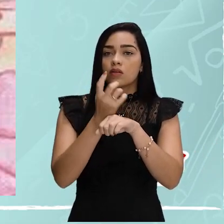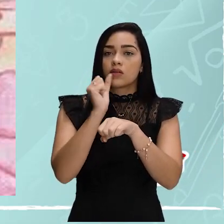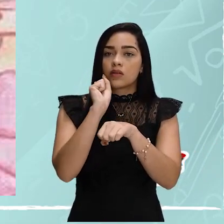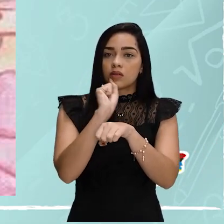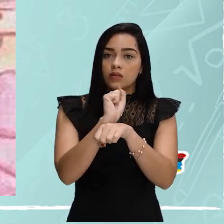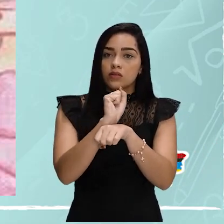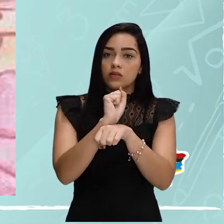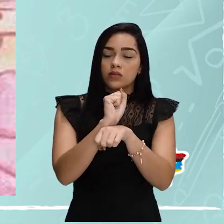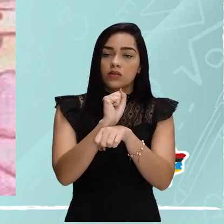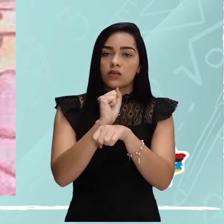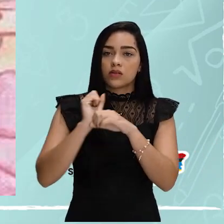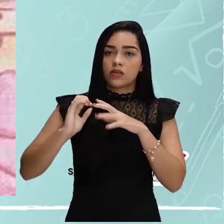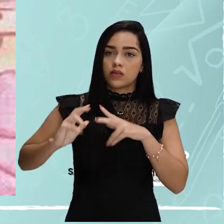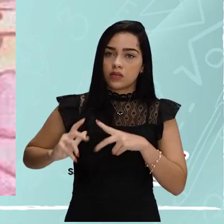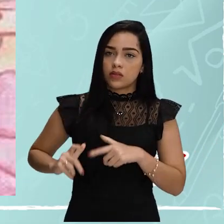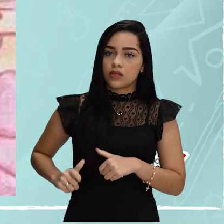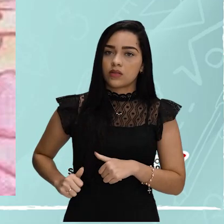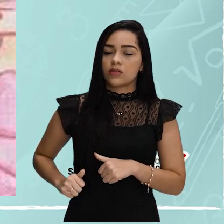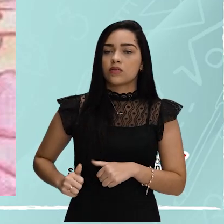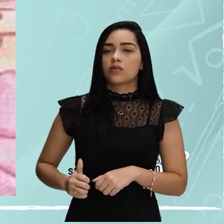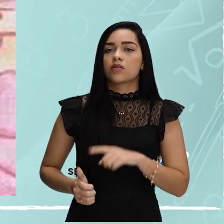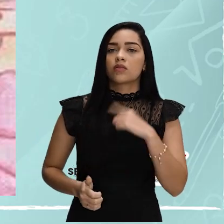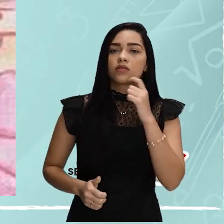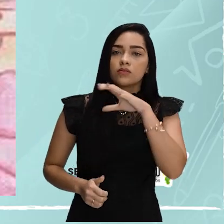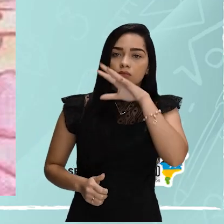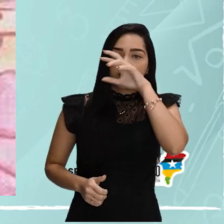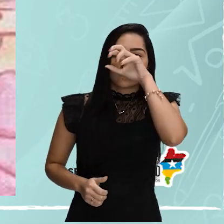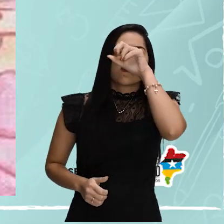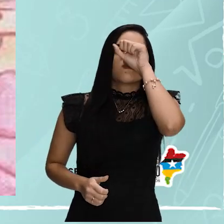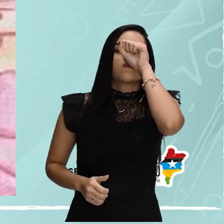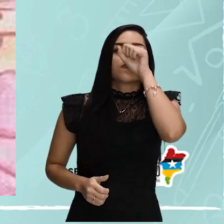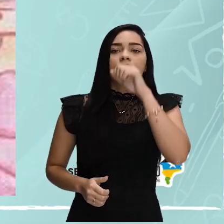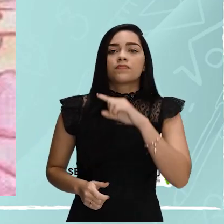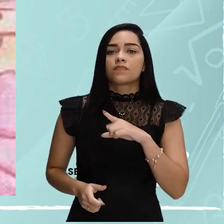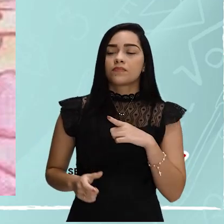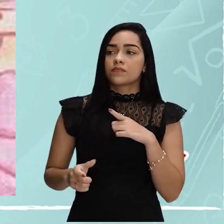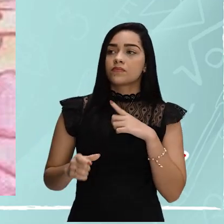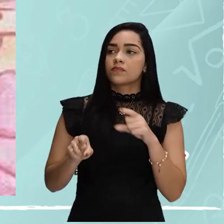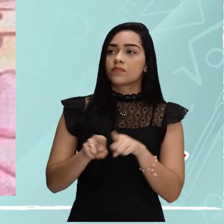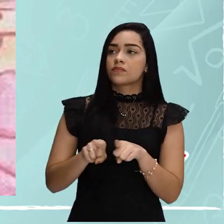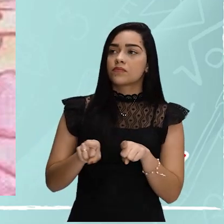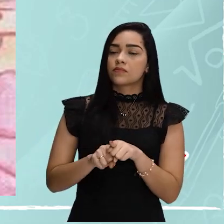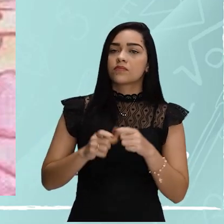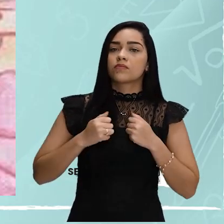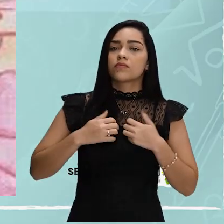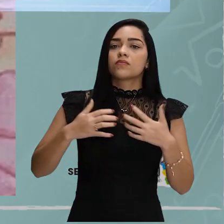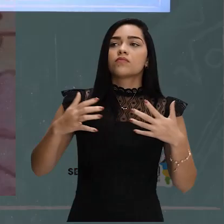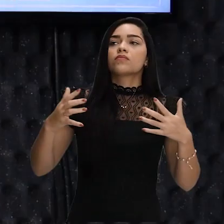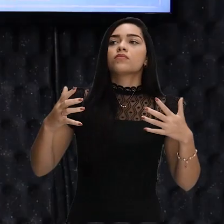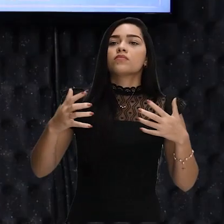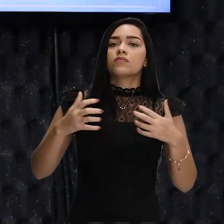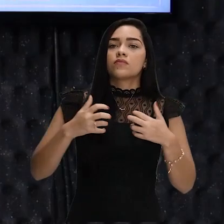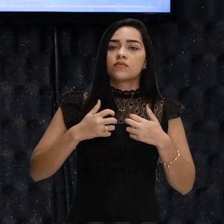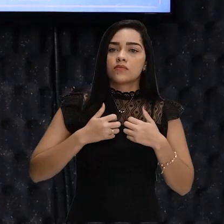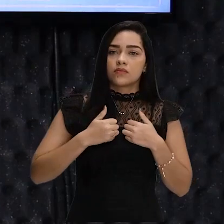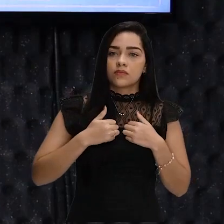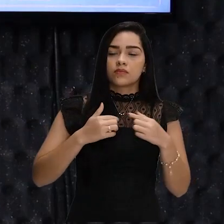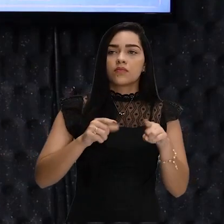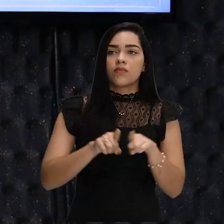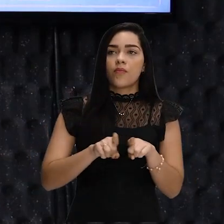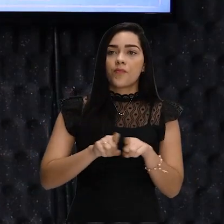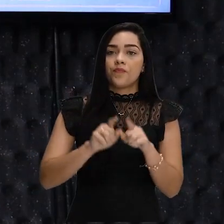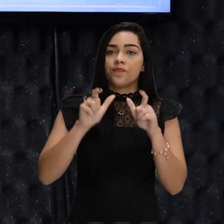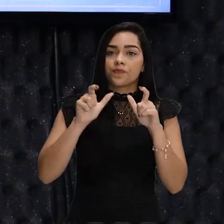as partículas, as impurezas do ar que a gente respira, né? Nós vamos encontrar nos alvéolos pulmonares. Alvéolos pulmonares são